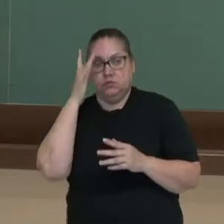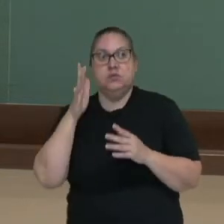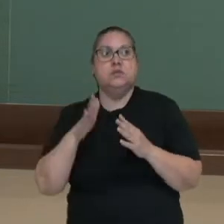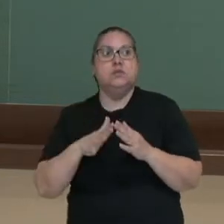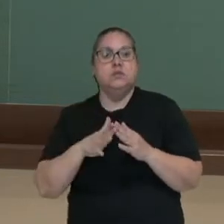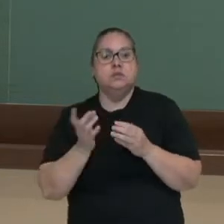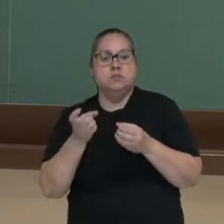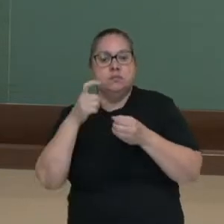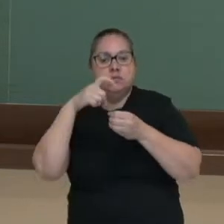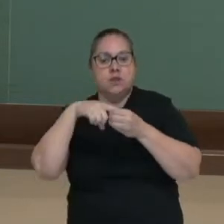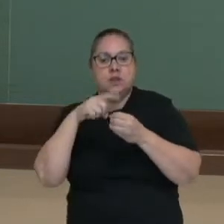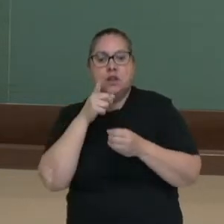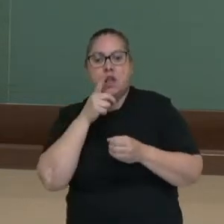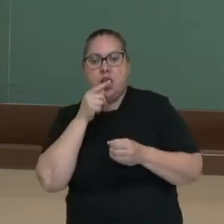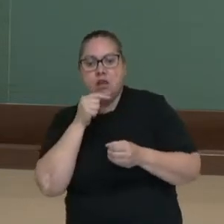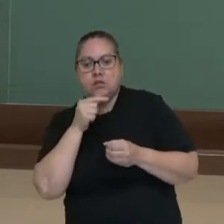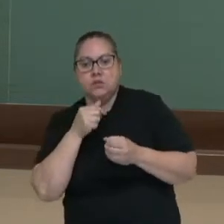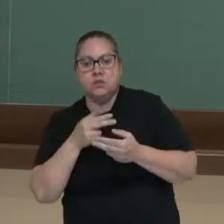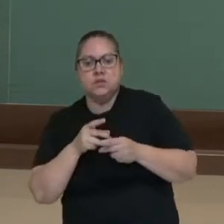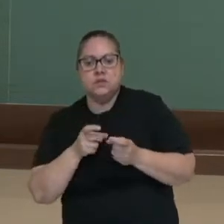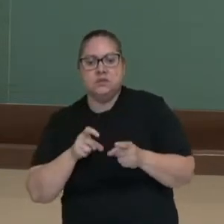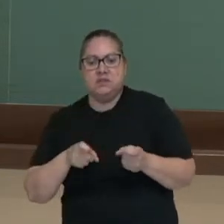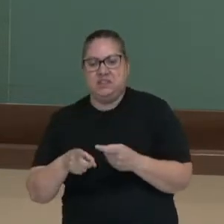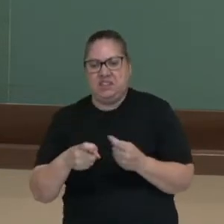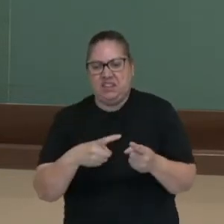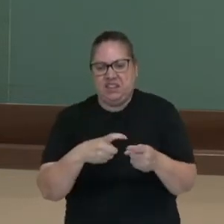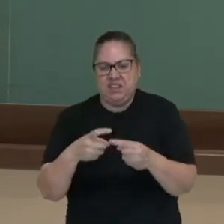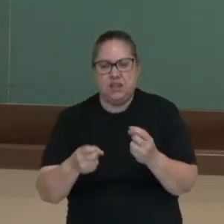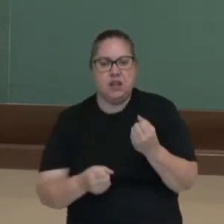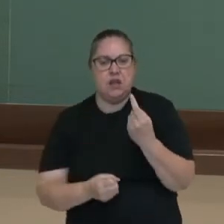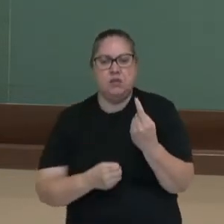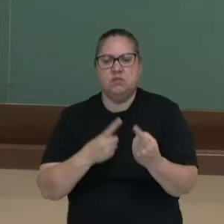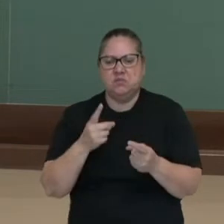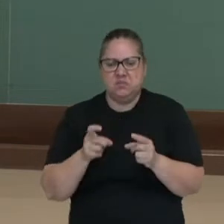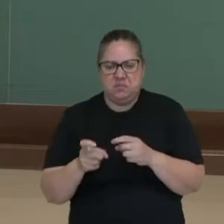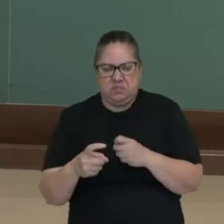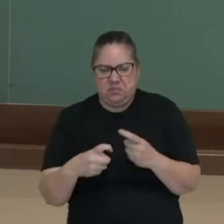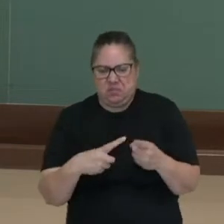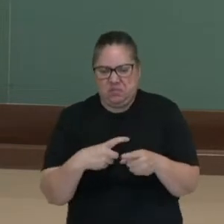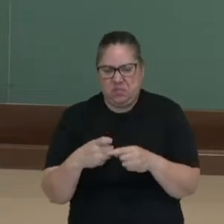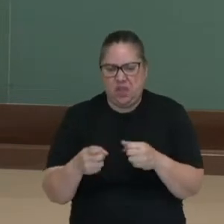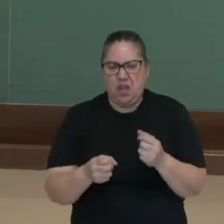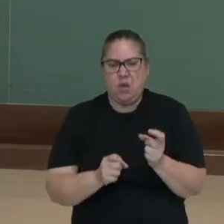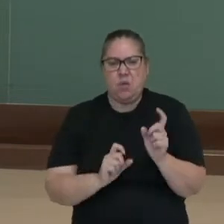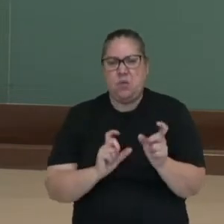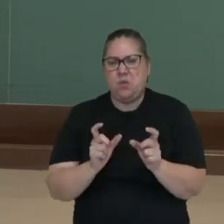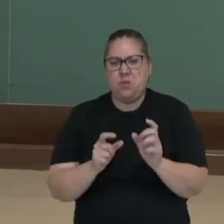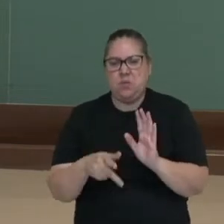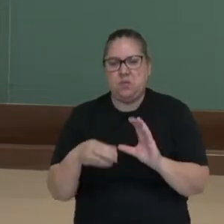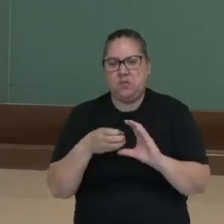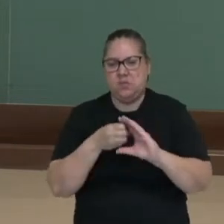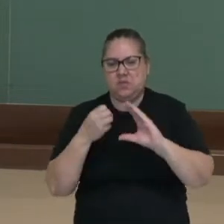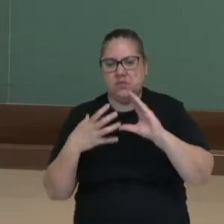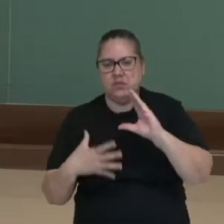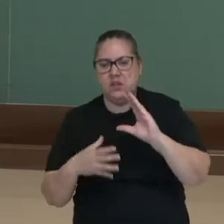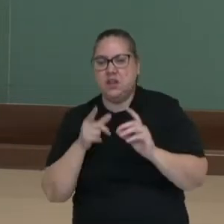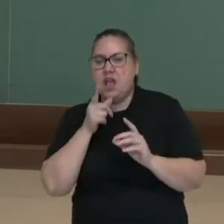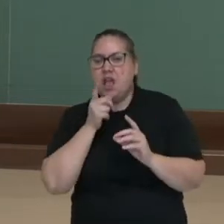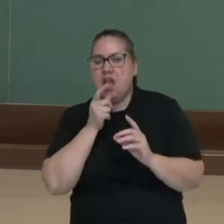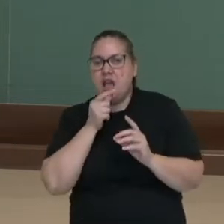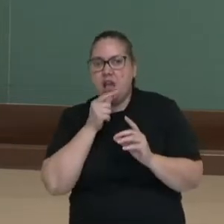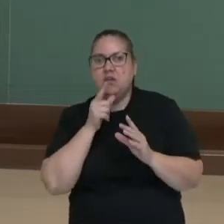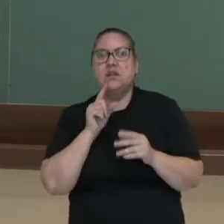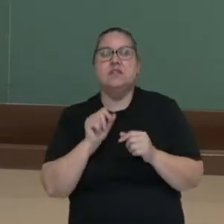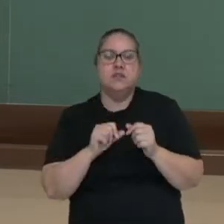água agentes patogênicos, algum micro-organismo ou alguma característica dessa água que